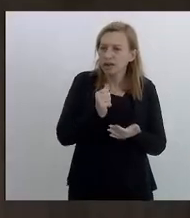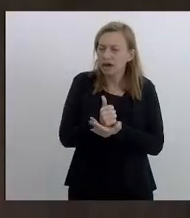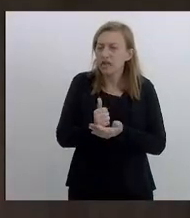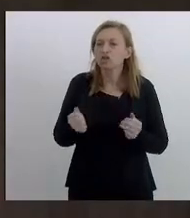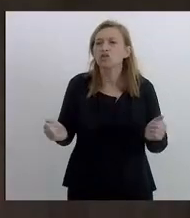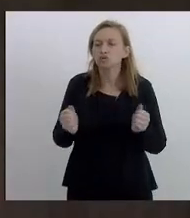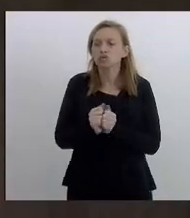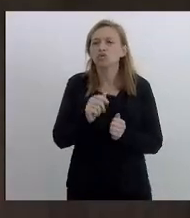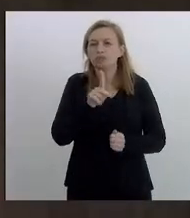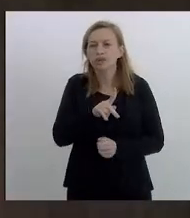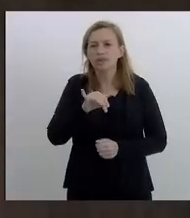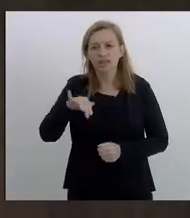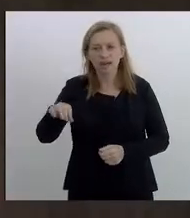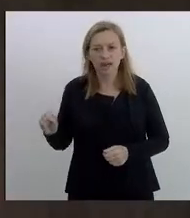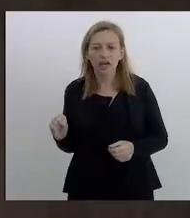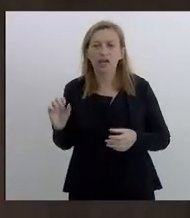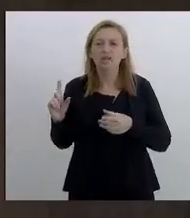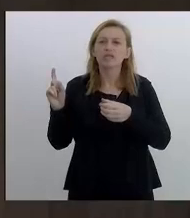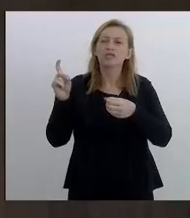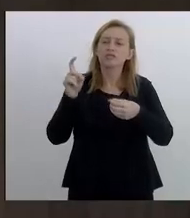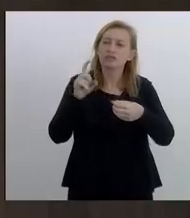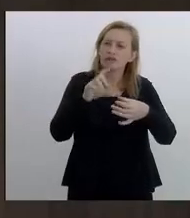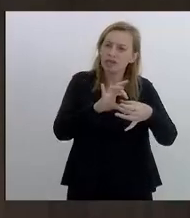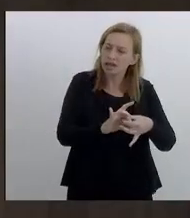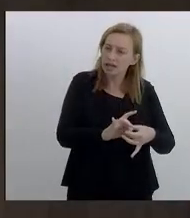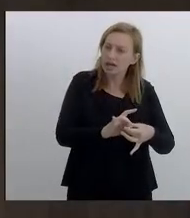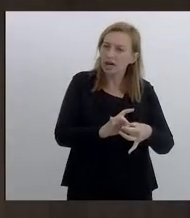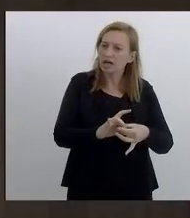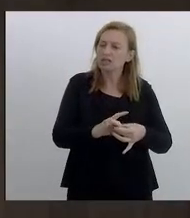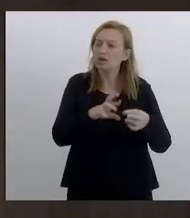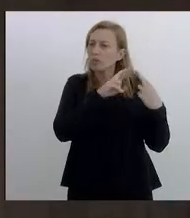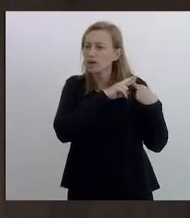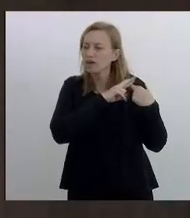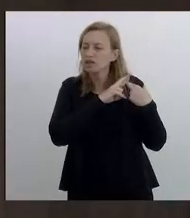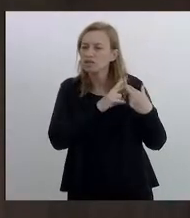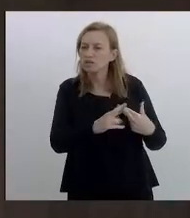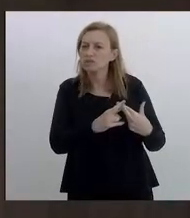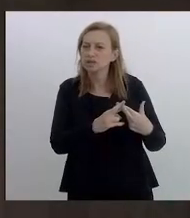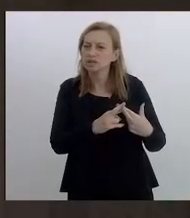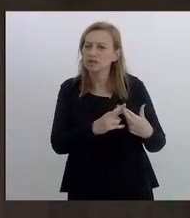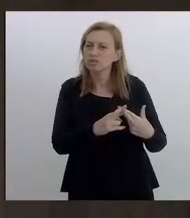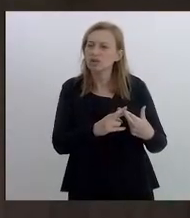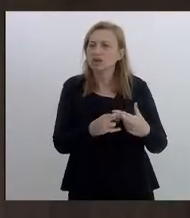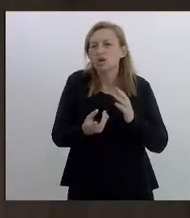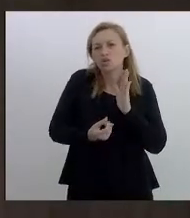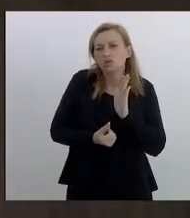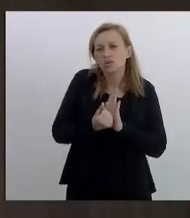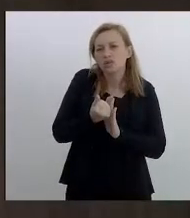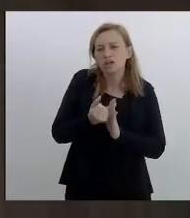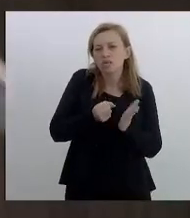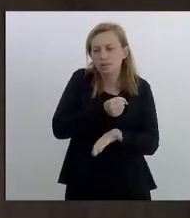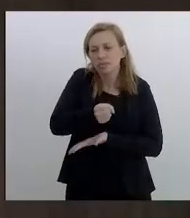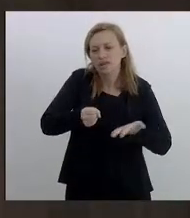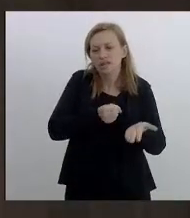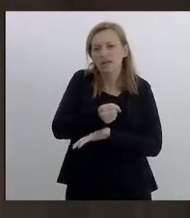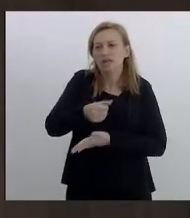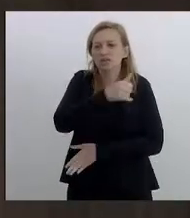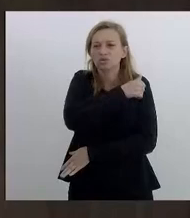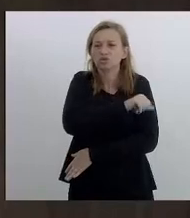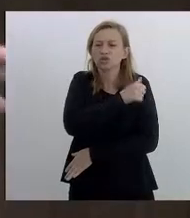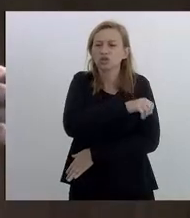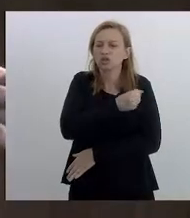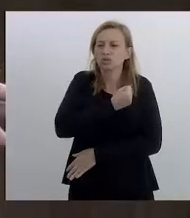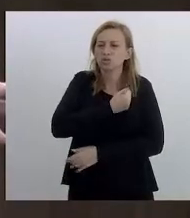com o IPCA, vinculados a uma responsabilidade do orçamento baseado no Rio de Janeiro, que aumentou a